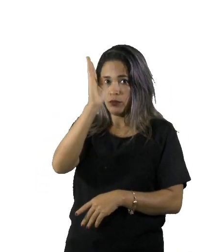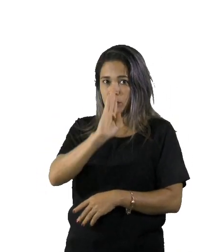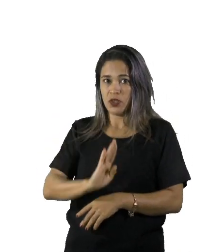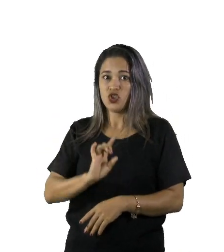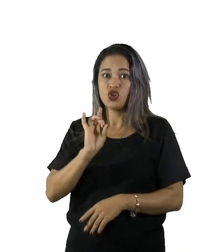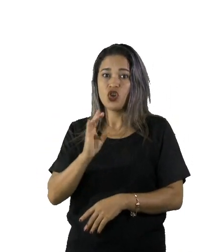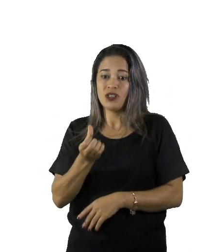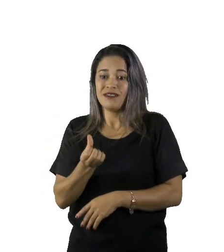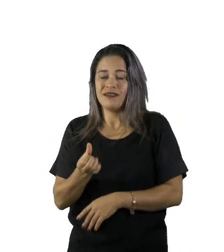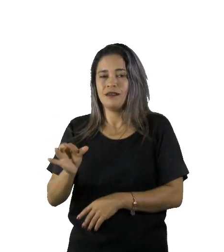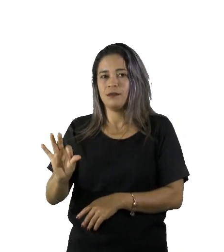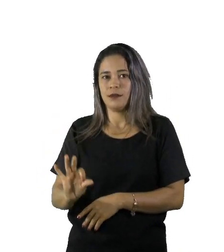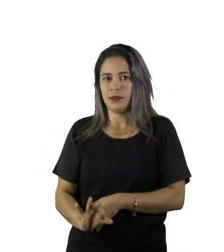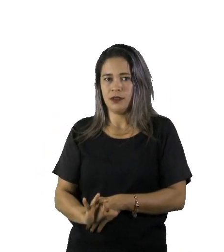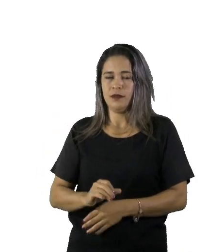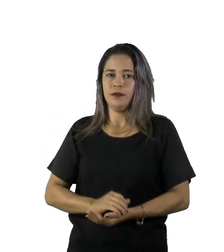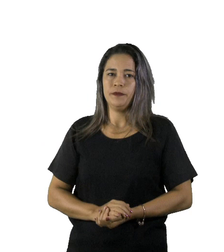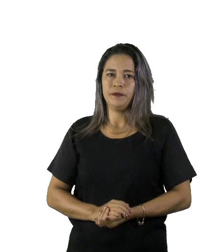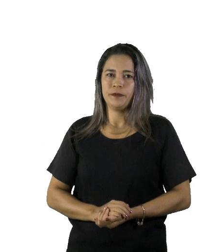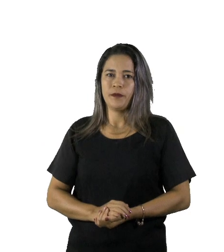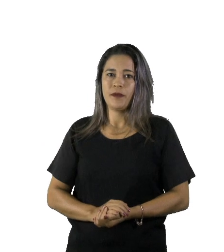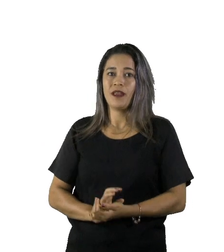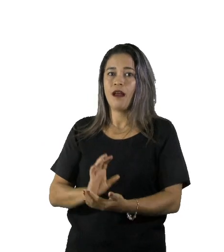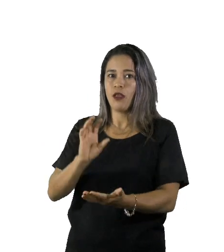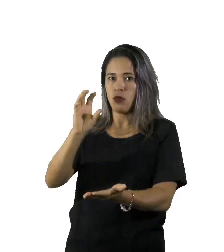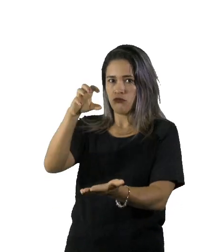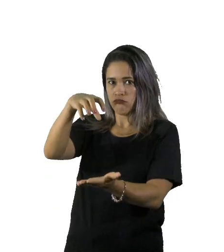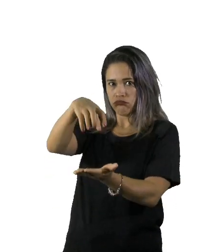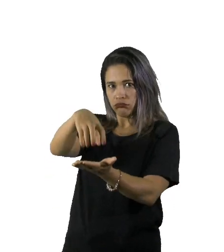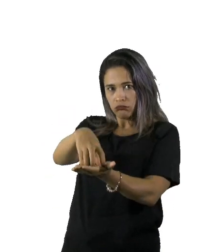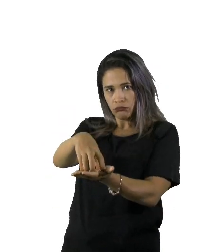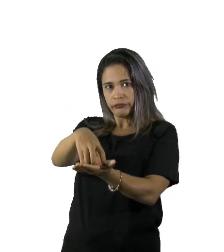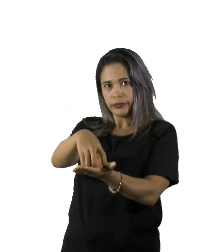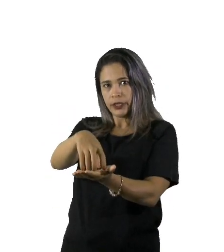6%. A região centro-oeste, que tem